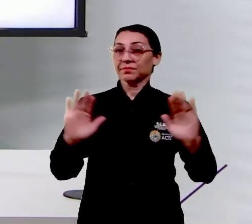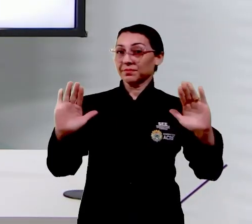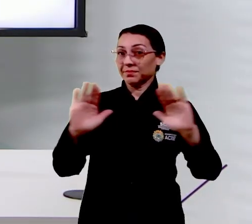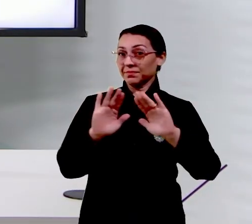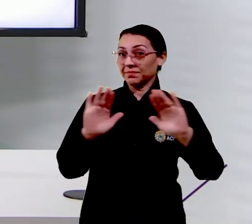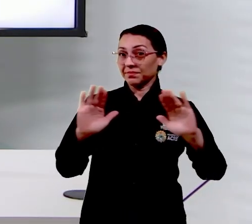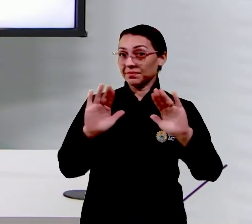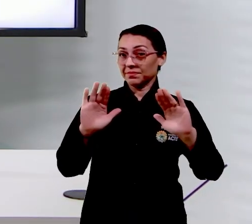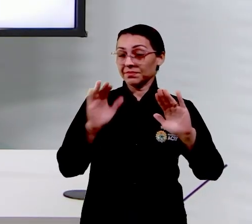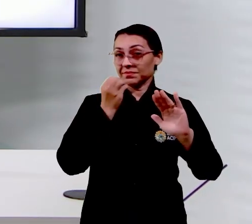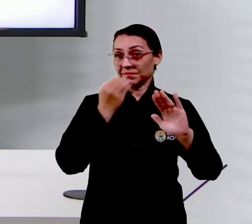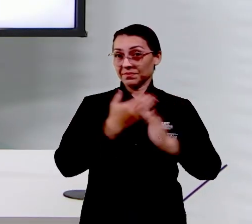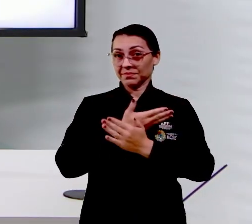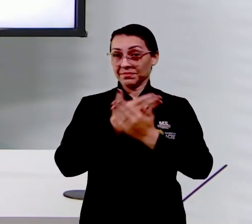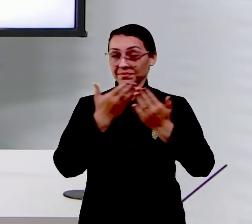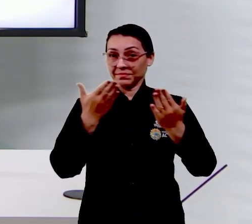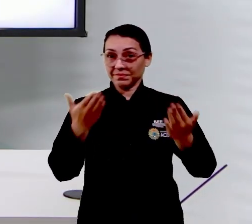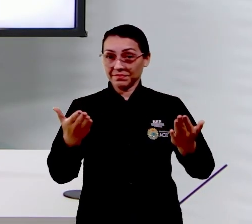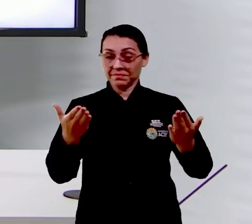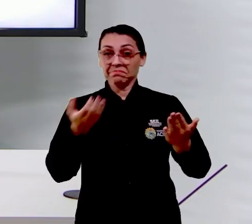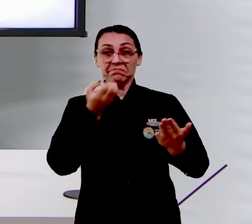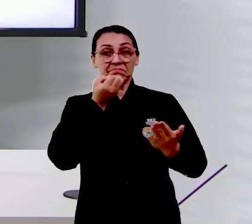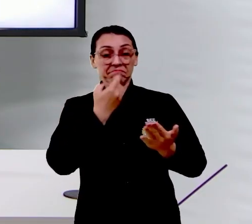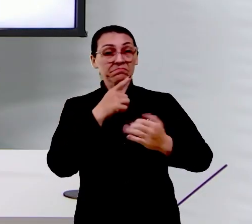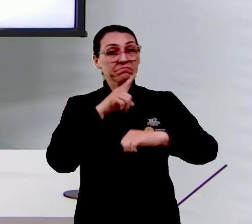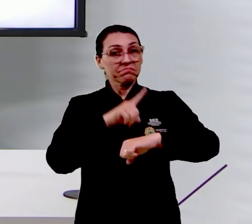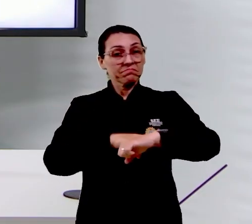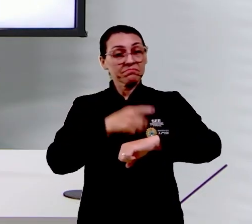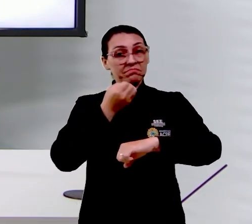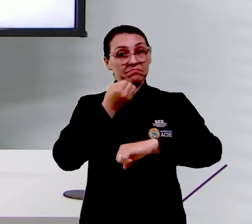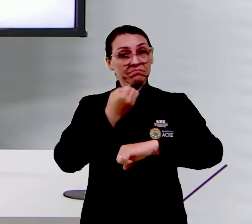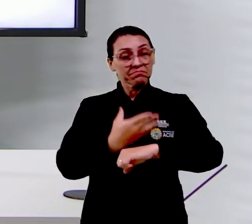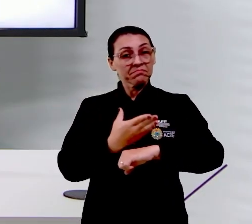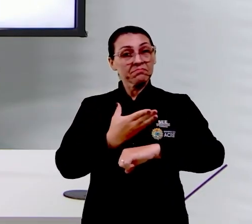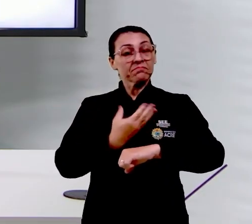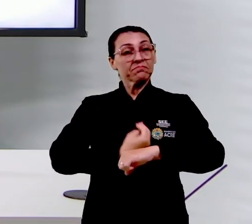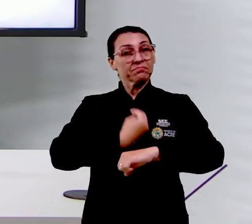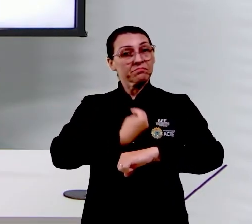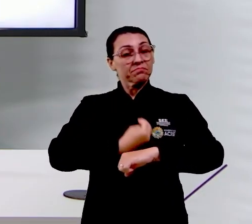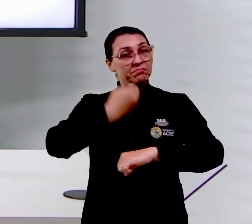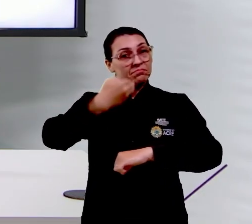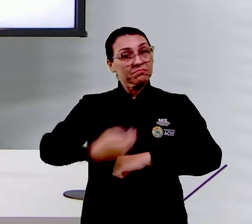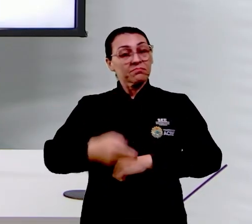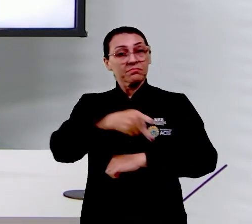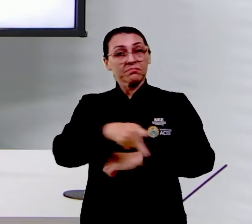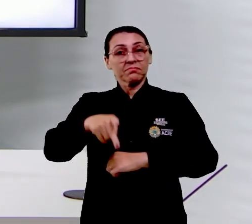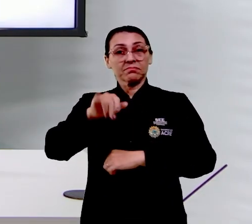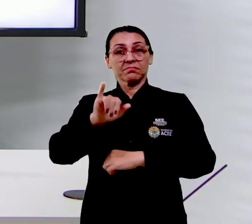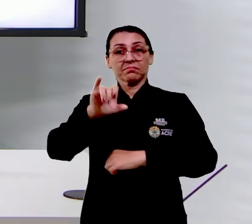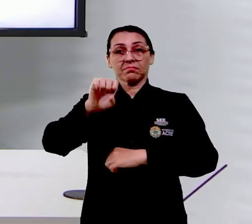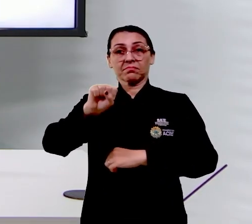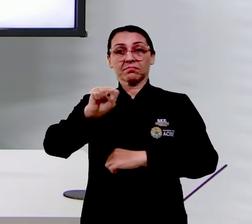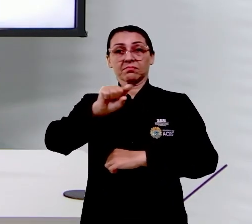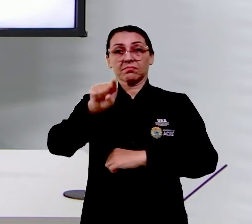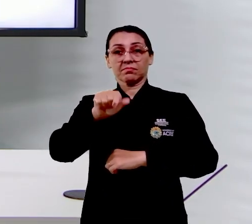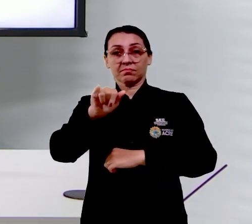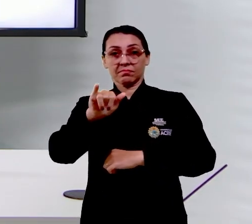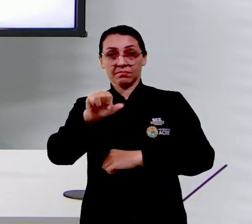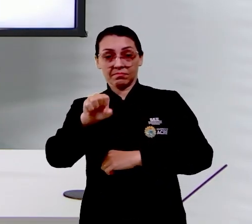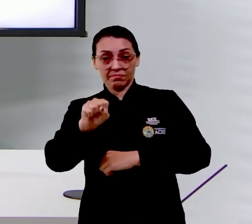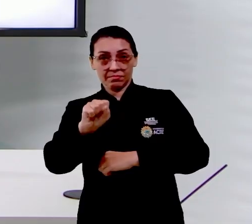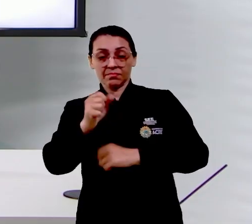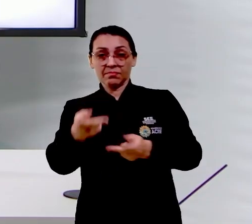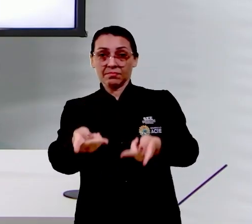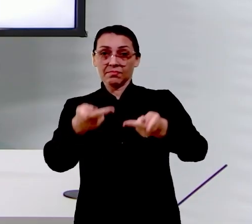Olá, pessoal. Bons tempos e boa existência, viu? Sou o professor Isaías. Convido a